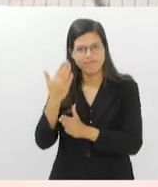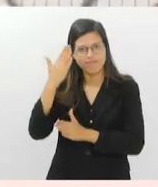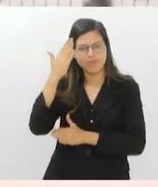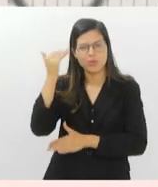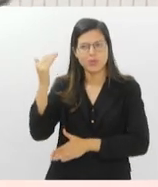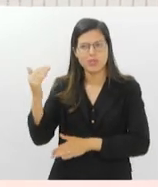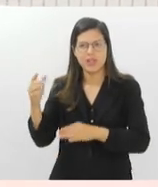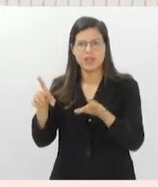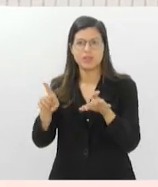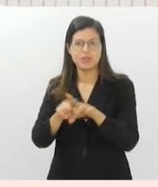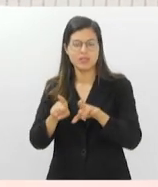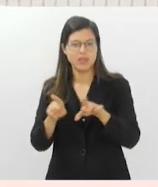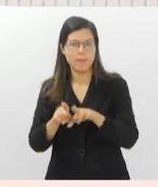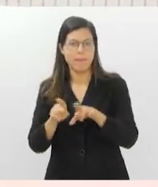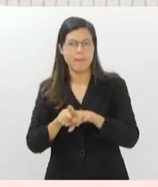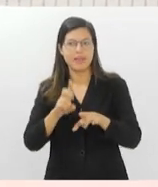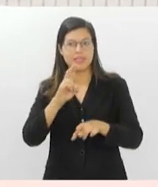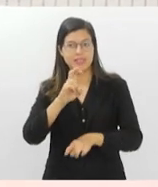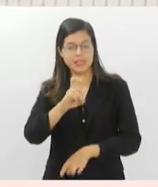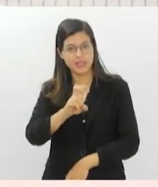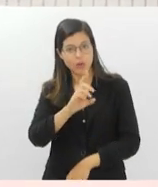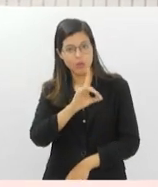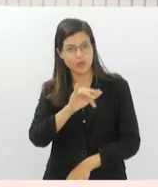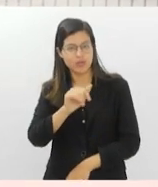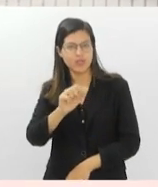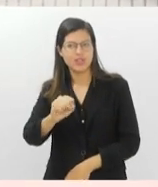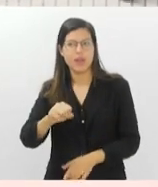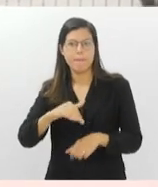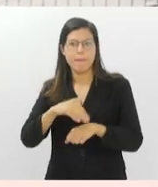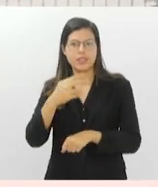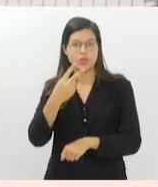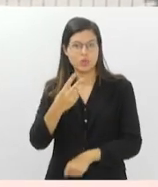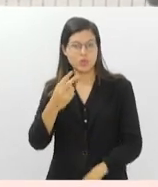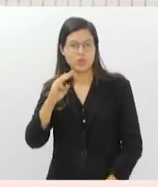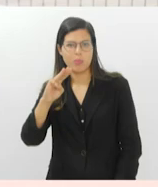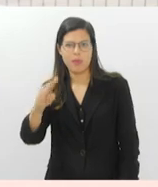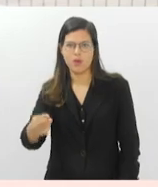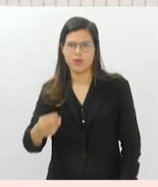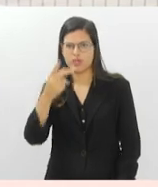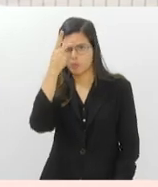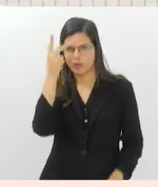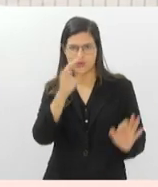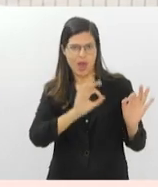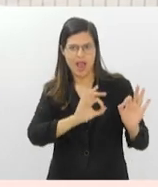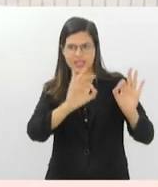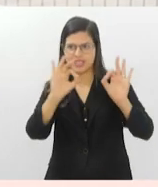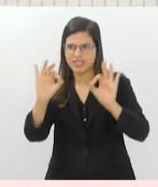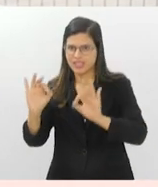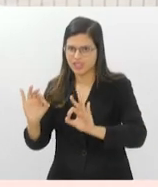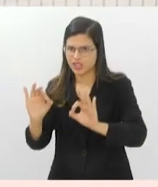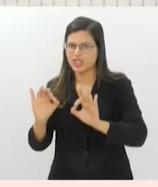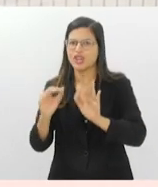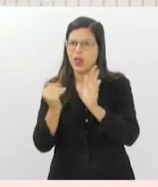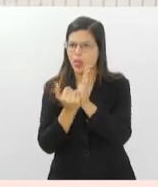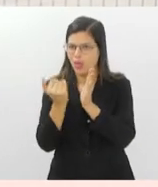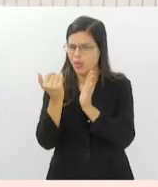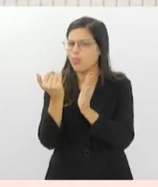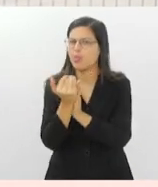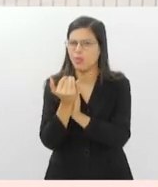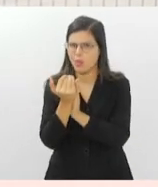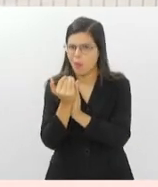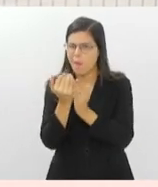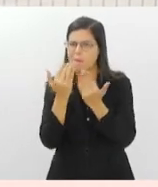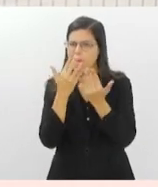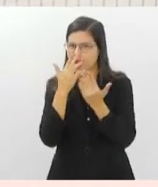sucesso. Em 5 dias ele teve mais de 2 milhões de espectadores, assim, números de blockbuster da Disney, para você ter uma